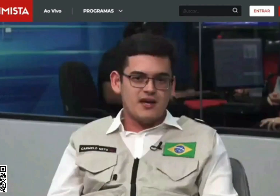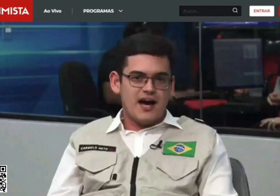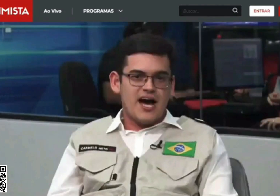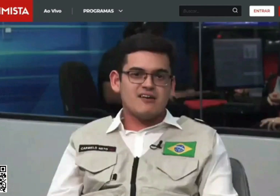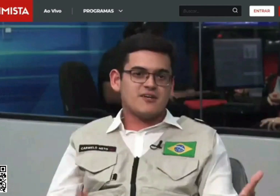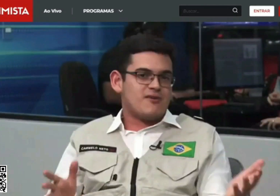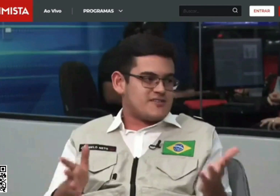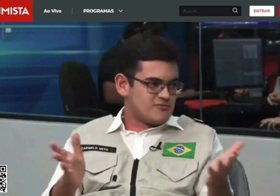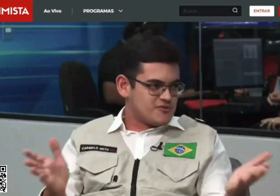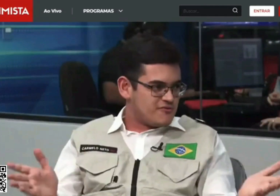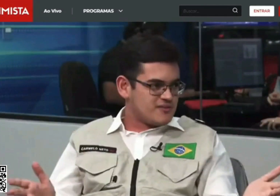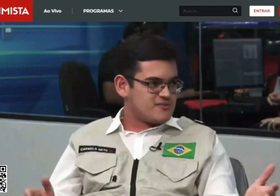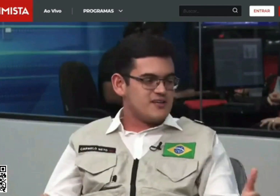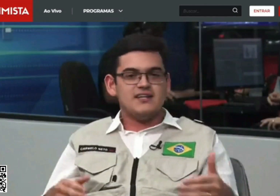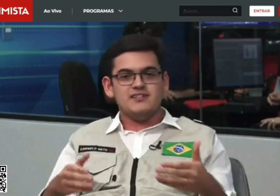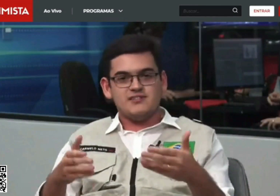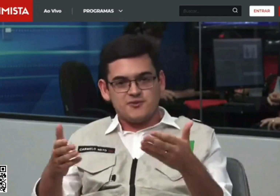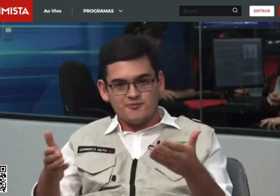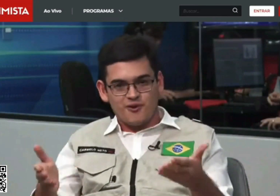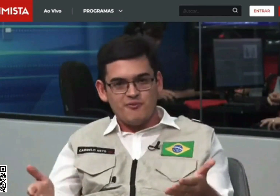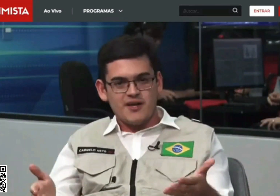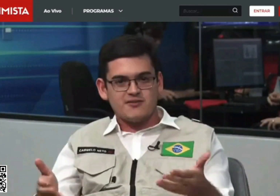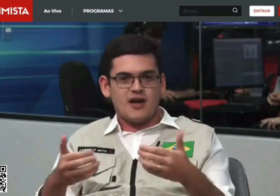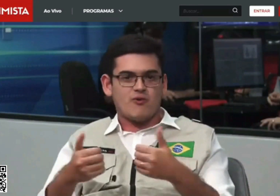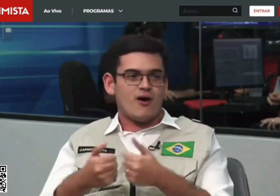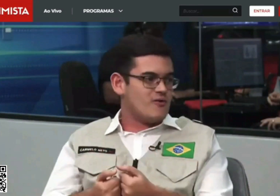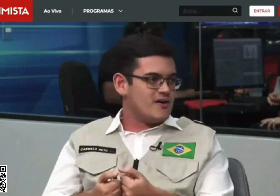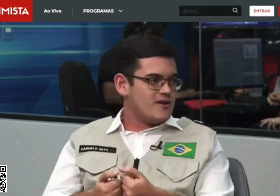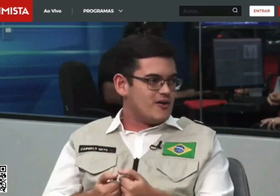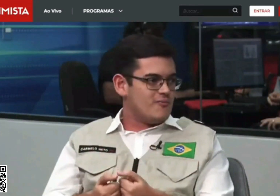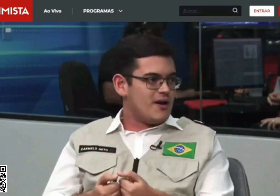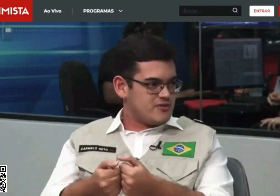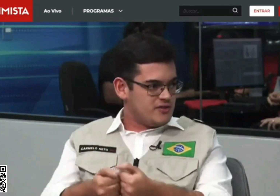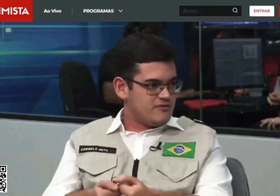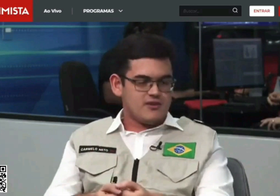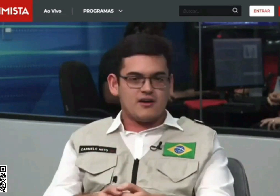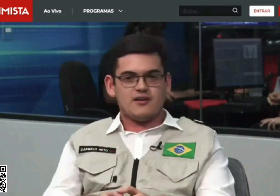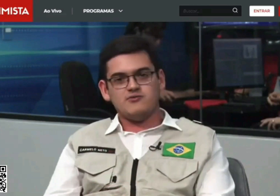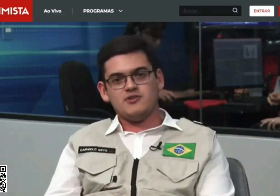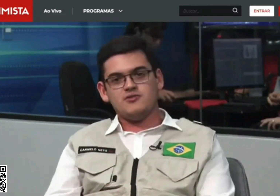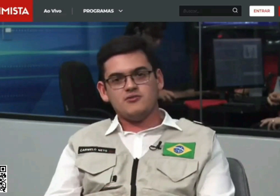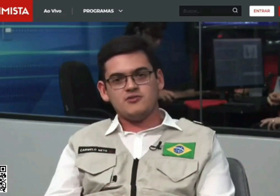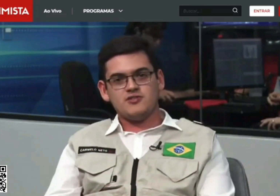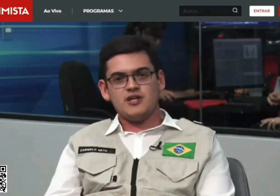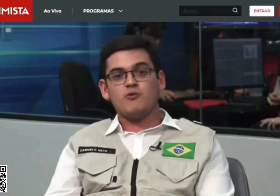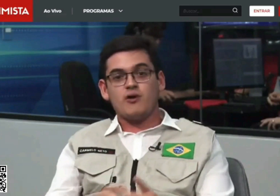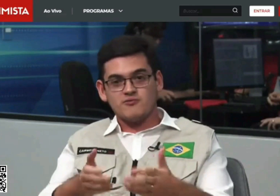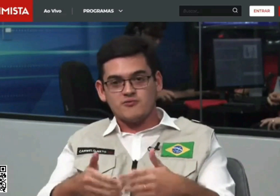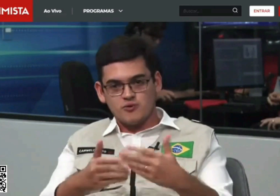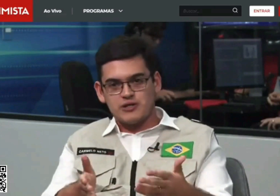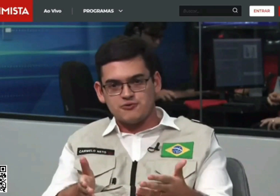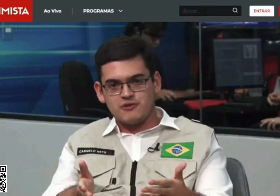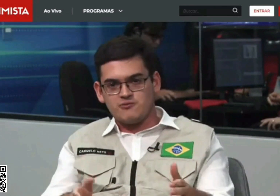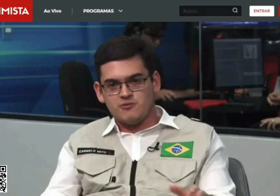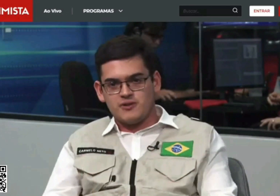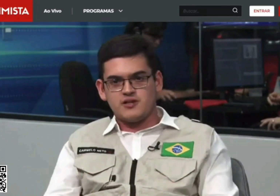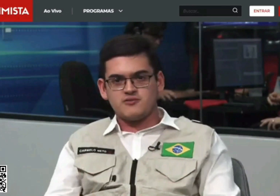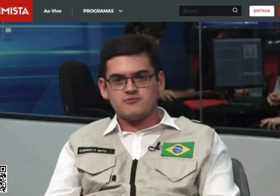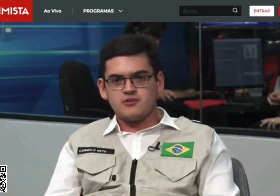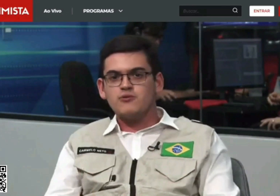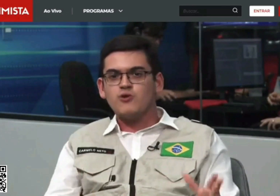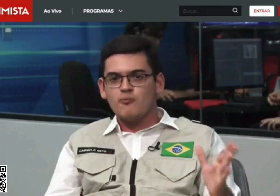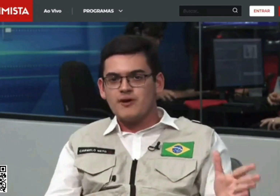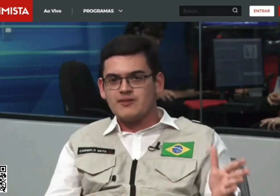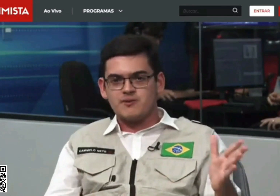De fato, a averiguação dos fatos, existe um documento na qual eu me ative aqui no dia de hoje e quando sou questionado sobre